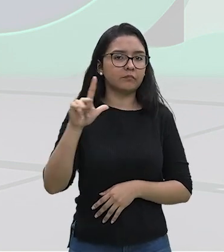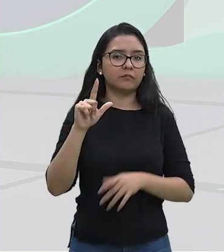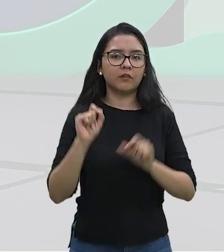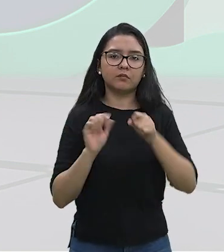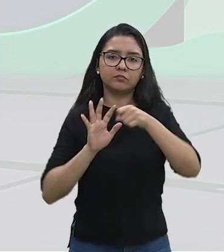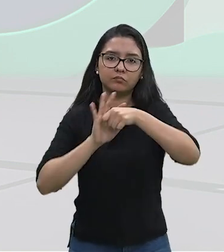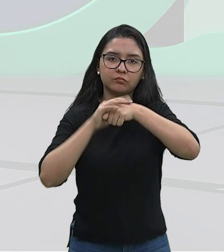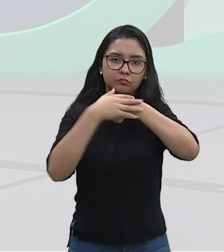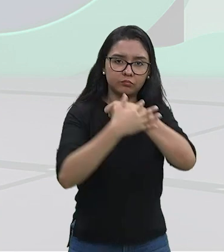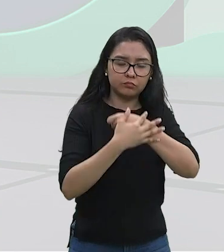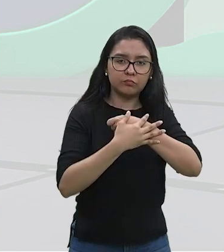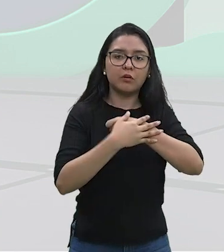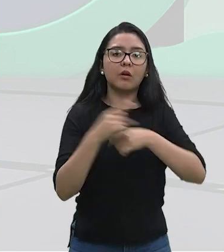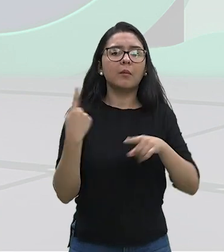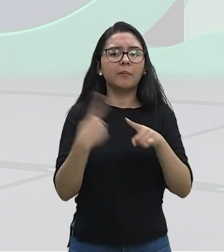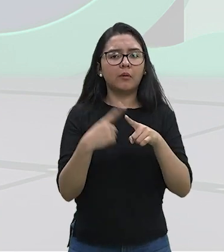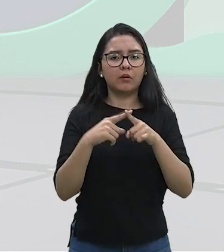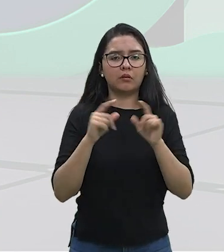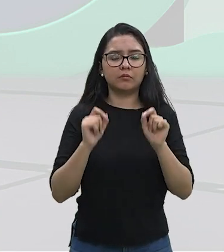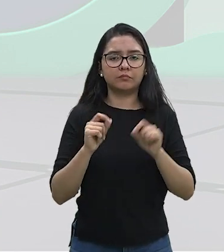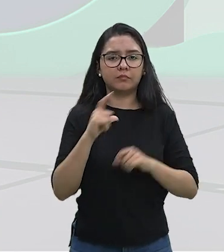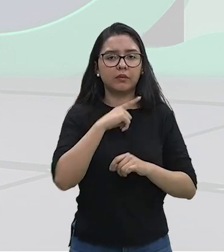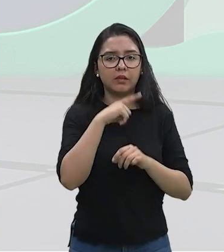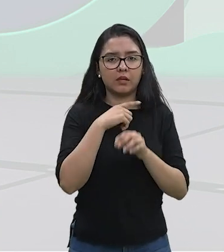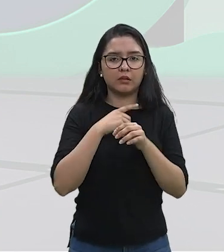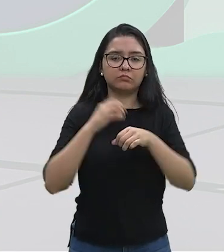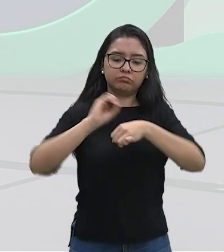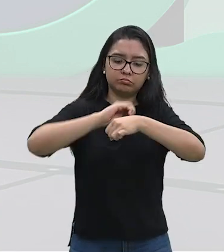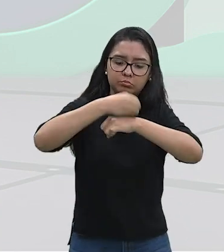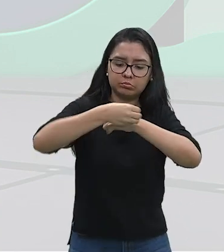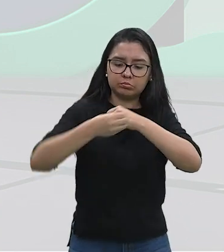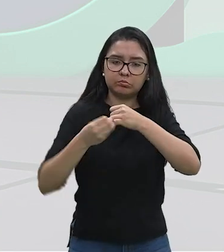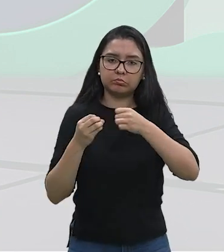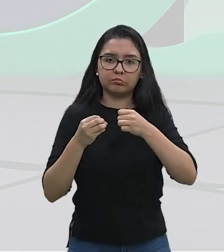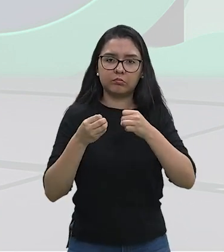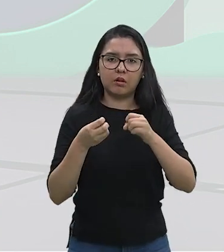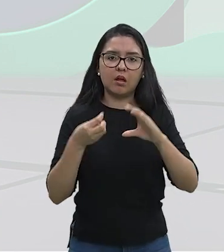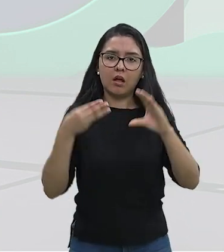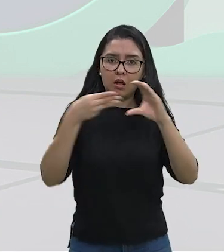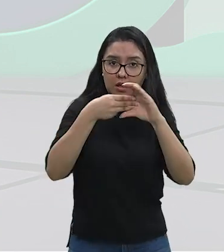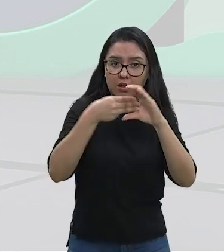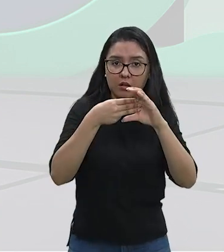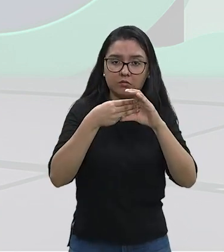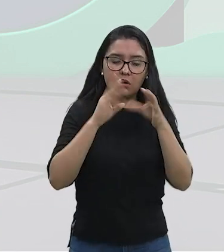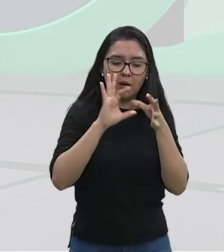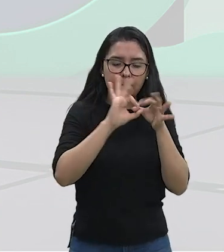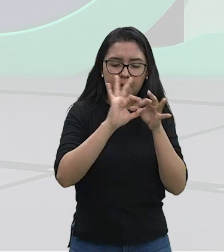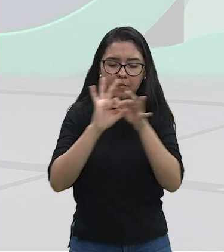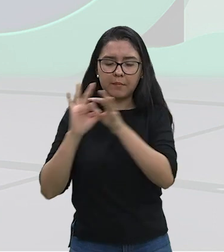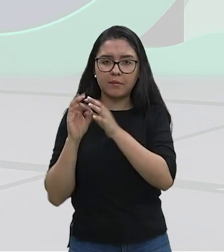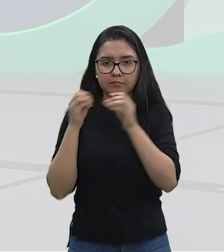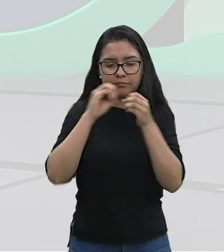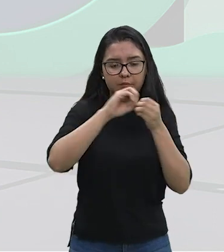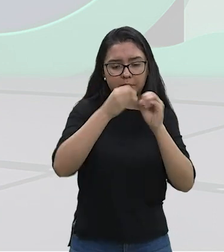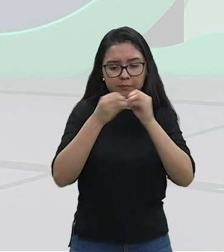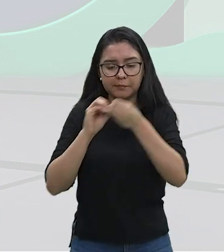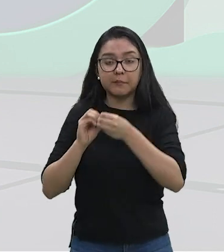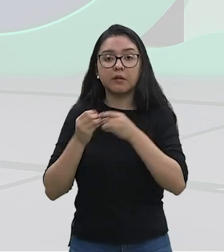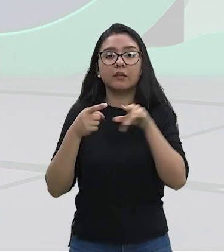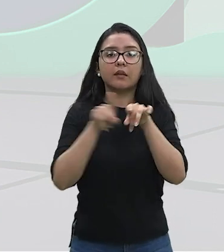revestimento, porque ele vai ter ali as suas células muito unidas, né? Bom, ele também vai